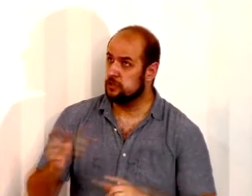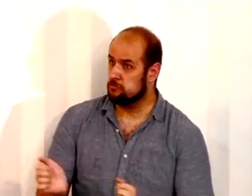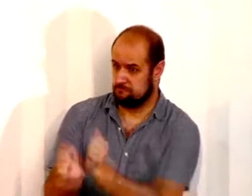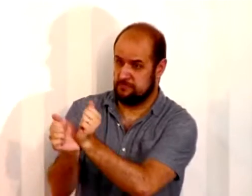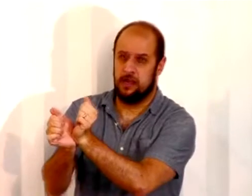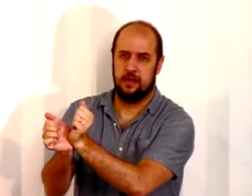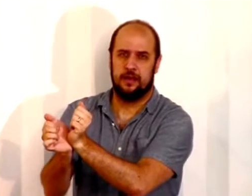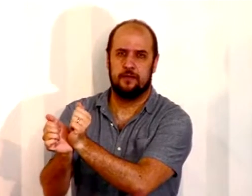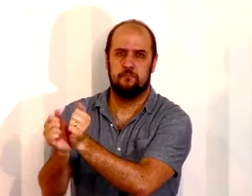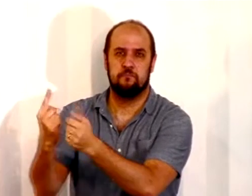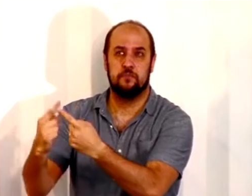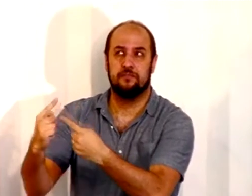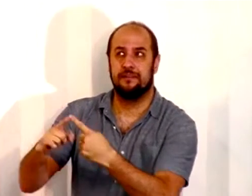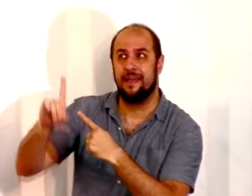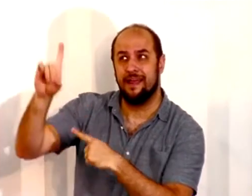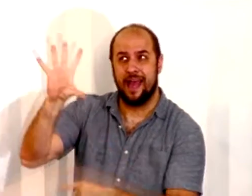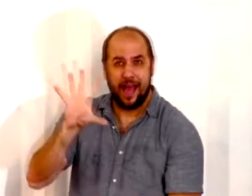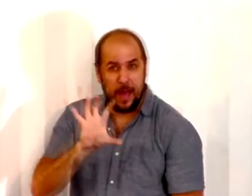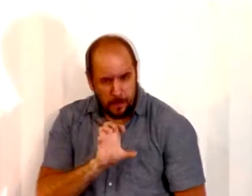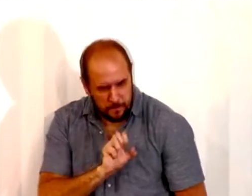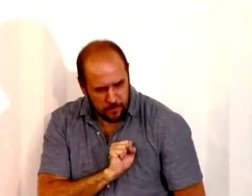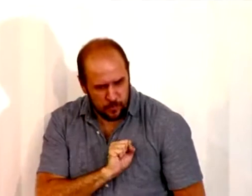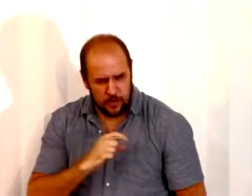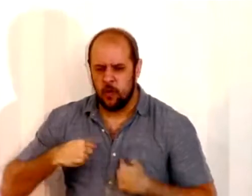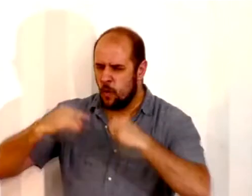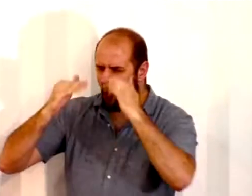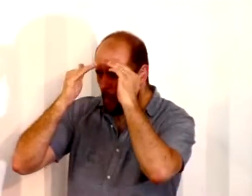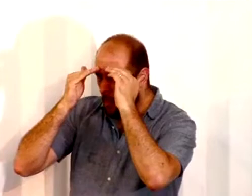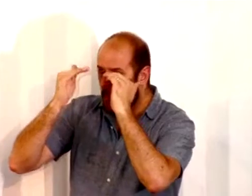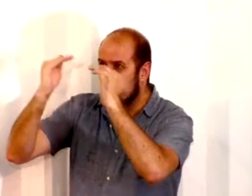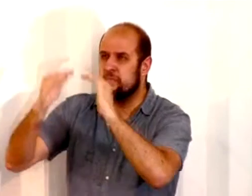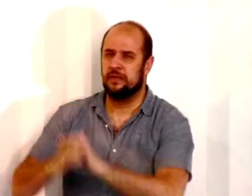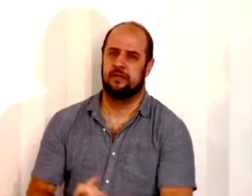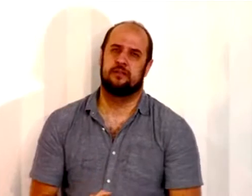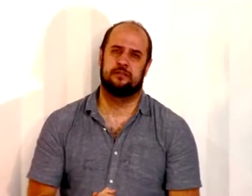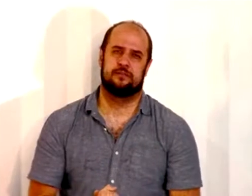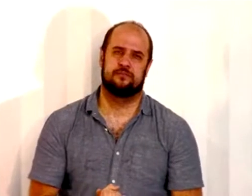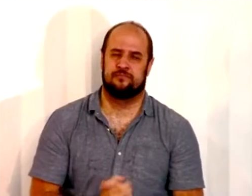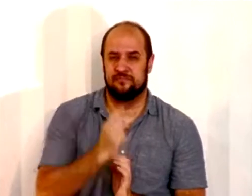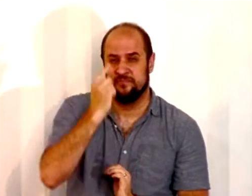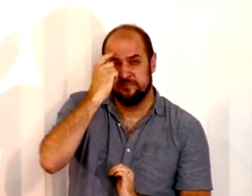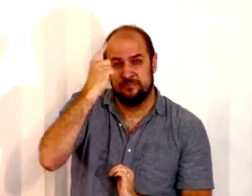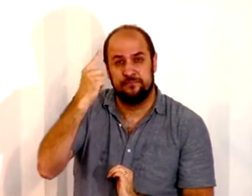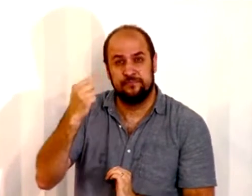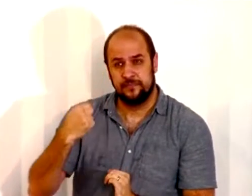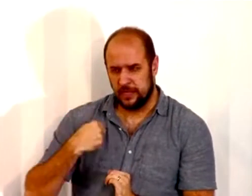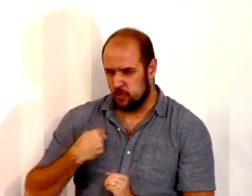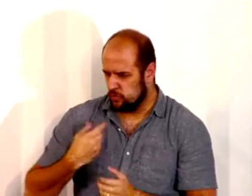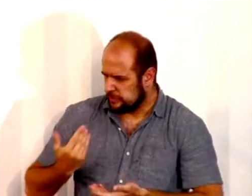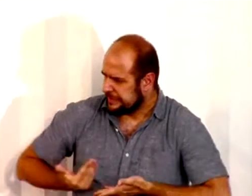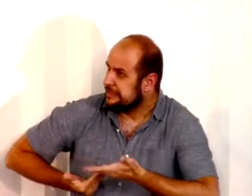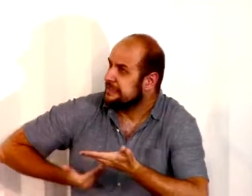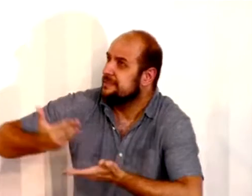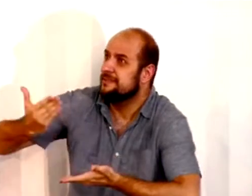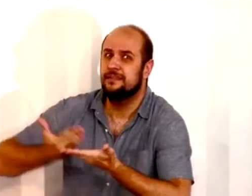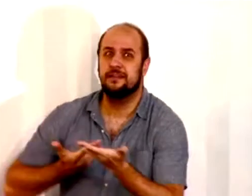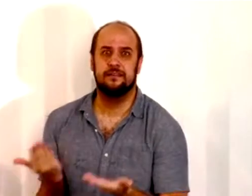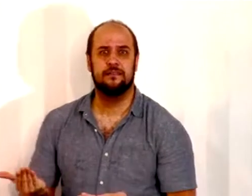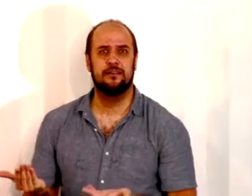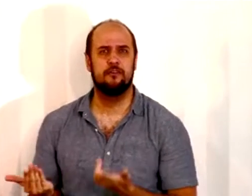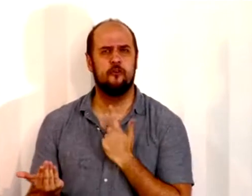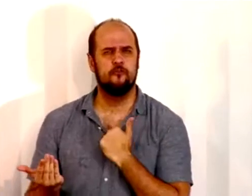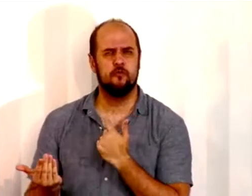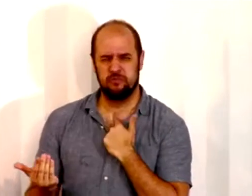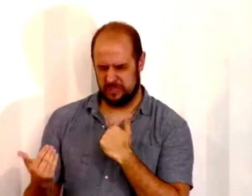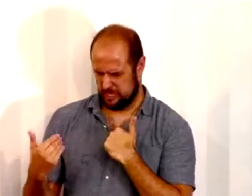ama e eu me submeto a Ele. A ideia aqui de ser escravo é que eu sou servo e que a minha vontade